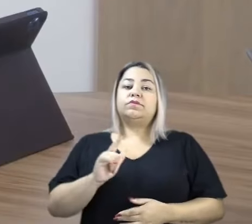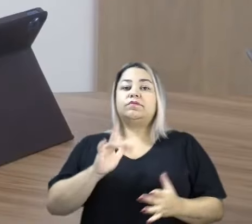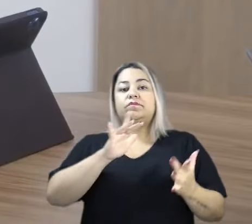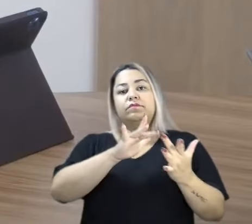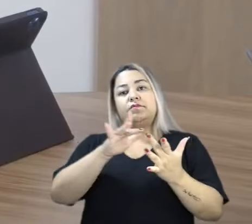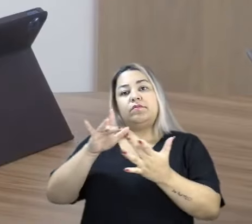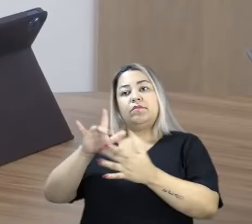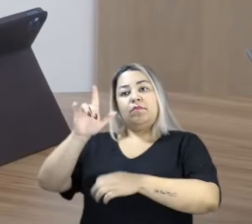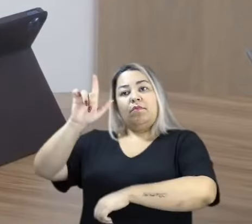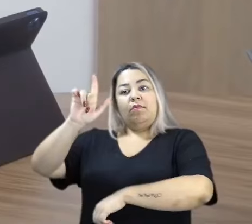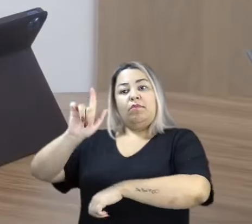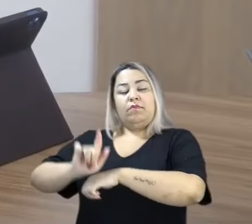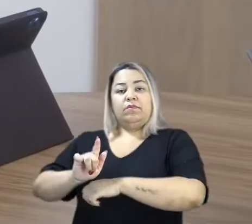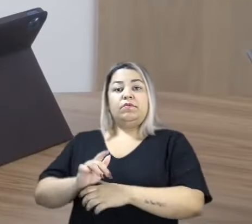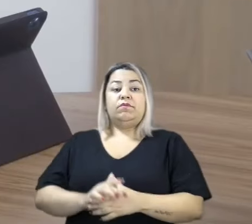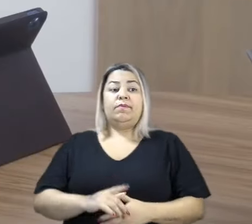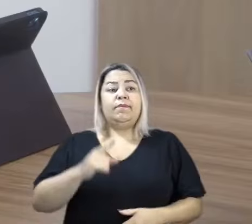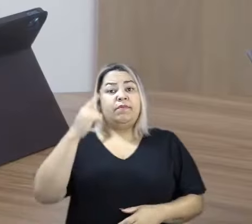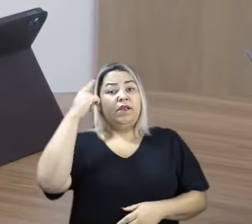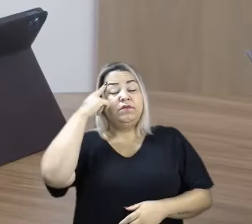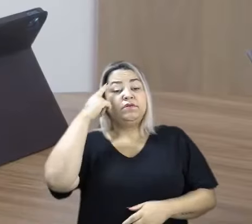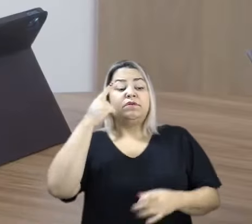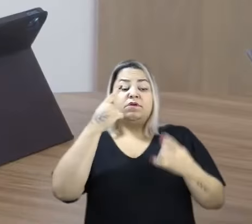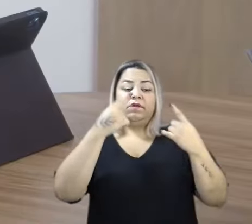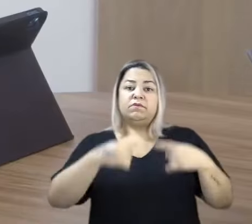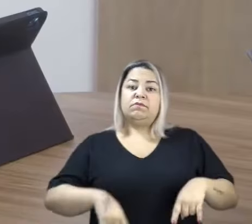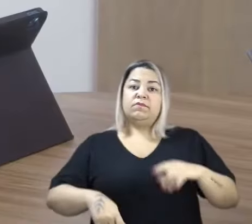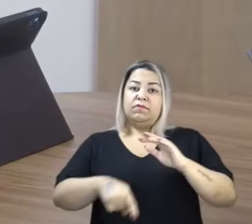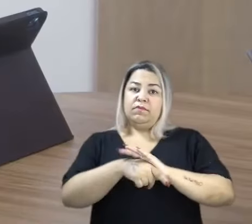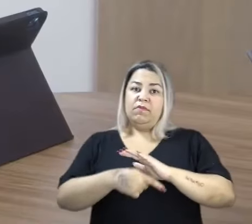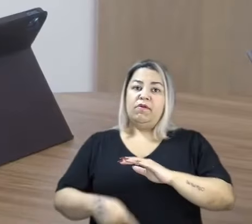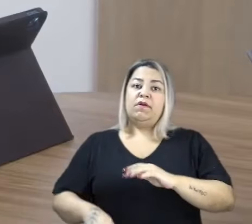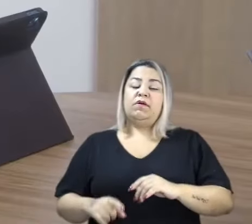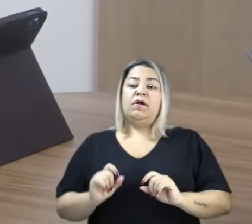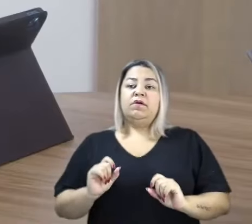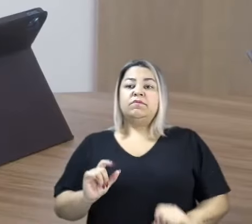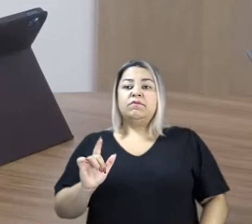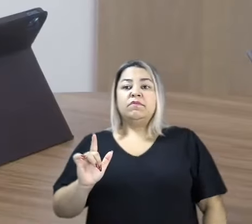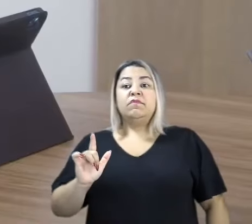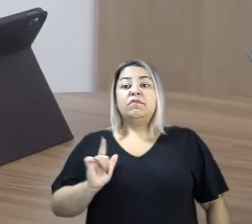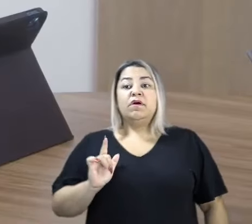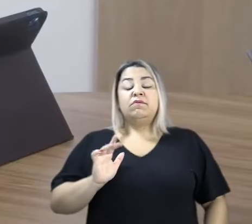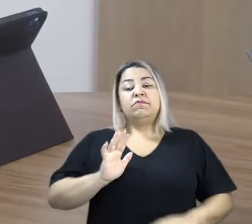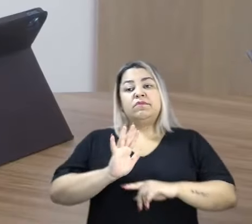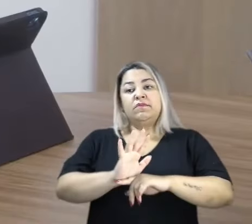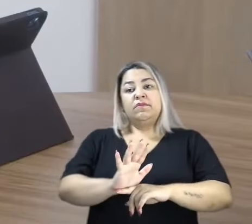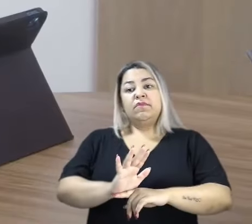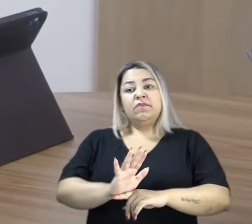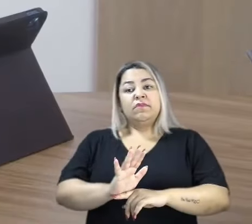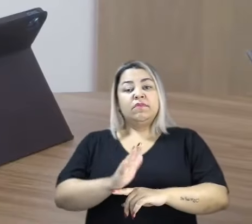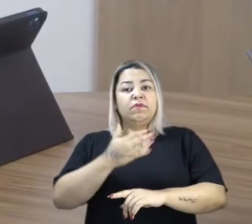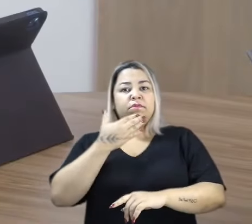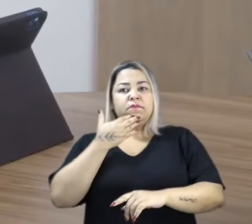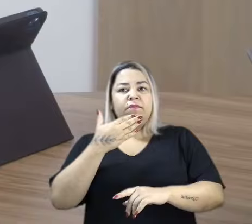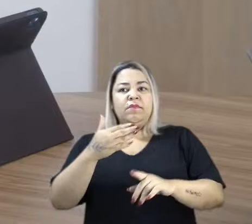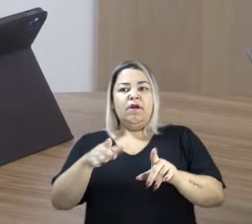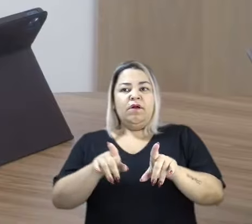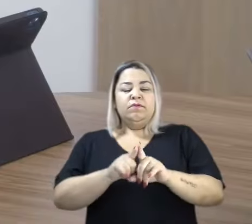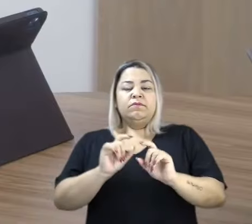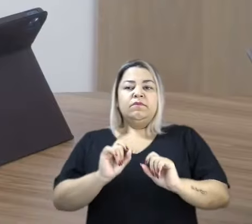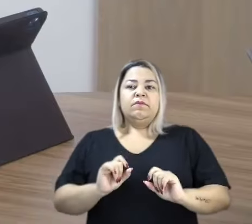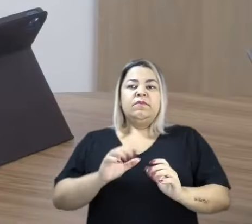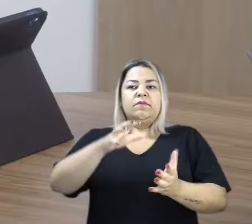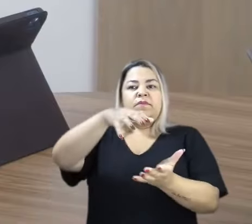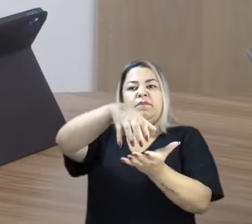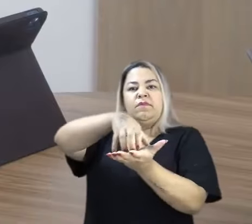contato com os gestores e pensado em políticas específicas que possam atender às demandas dos seus